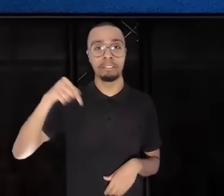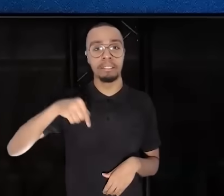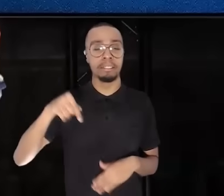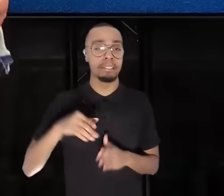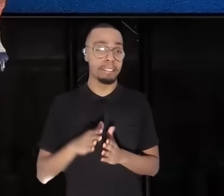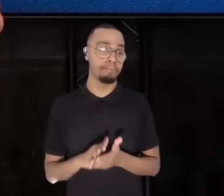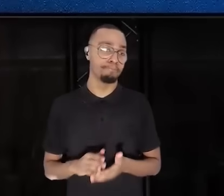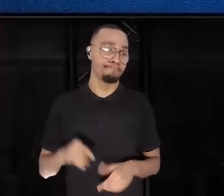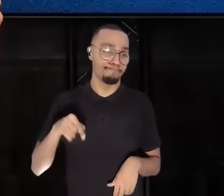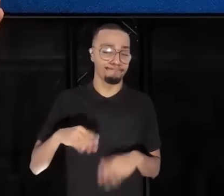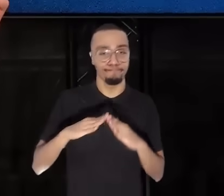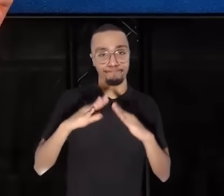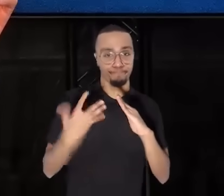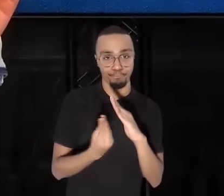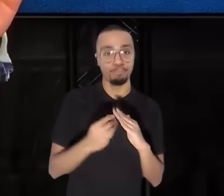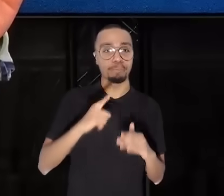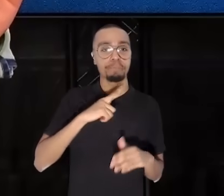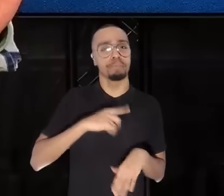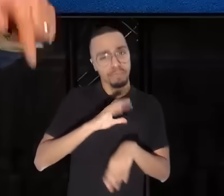Tem